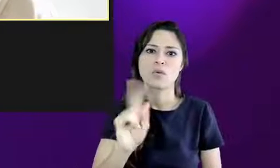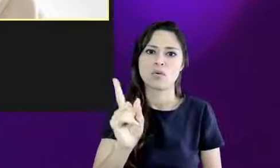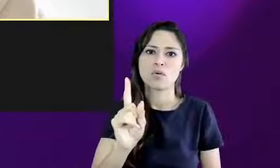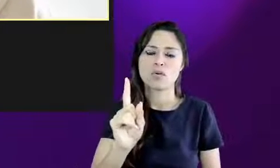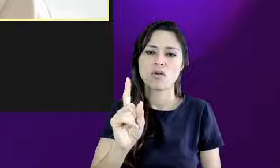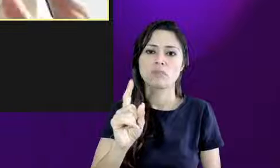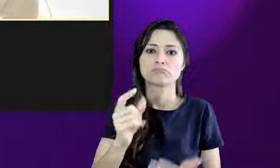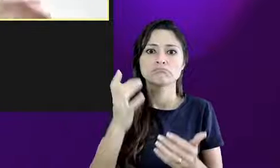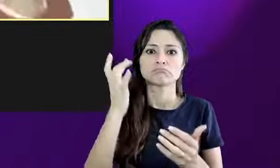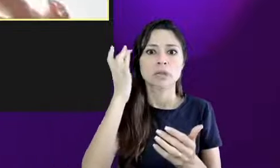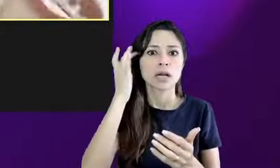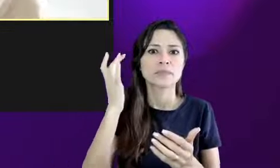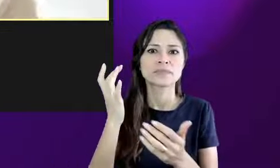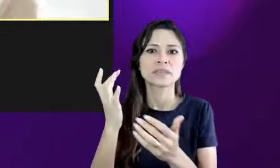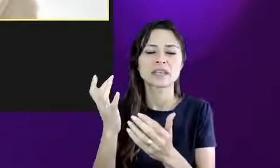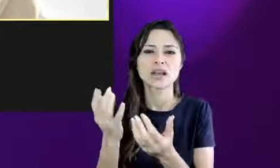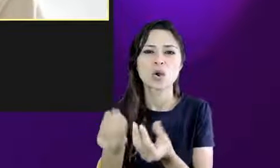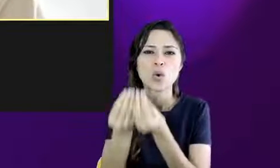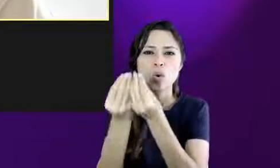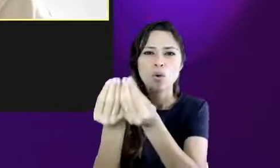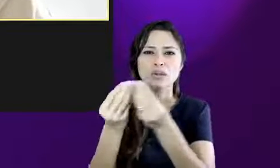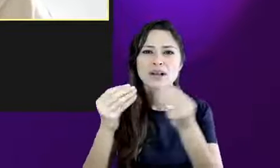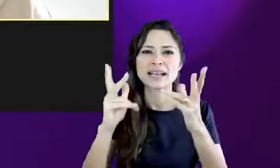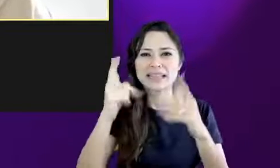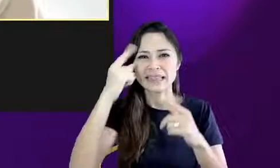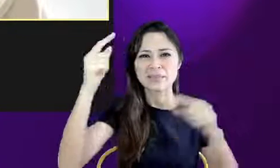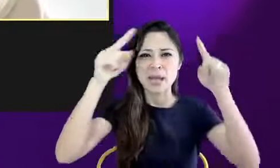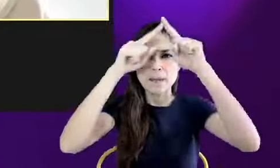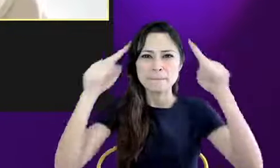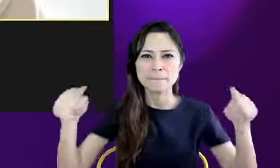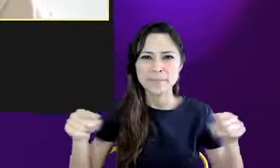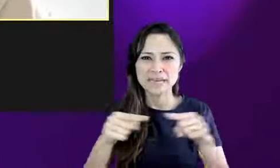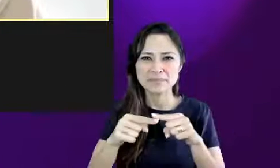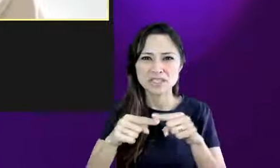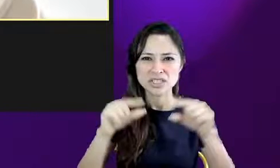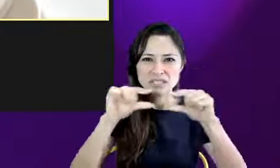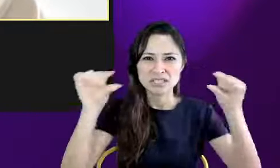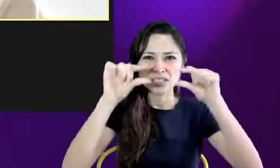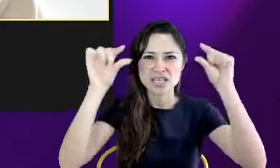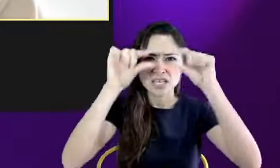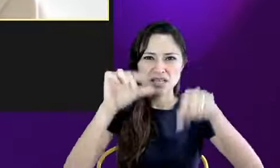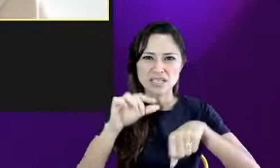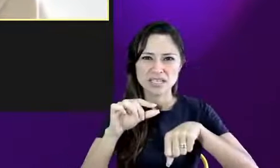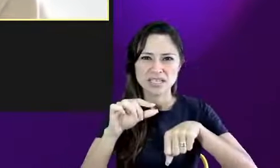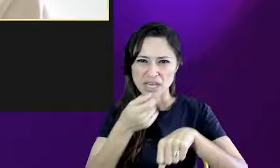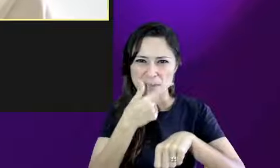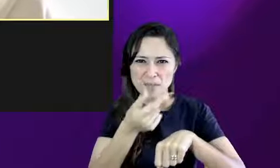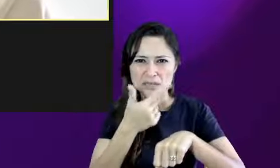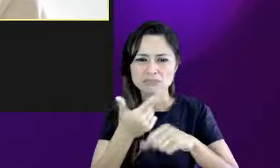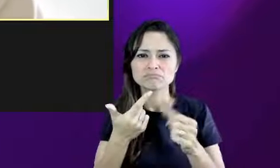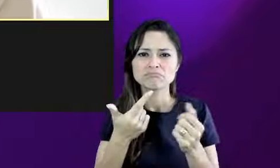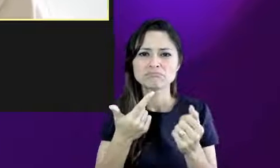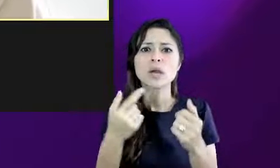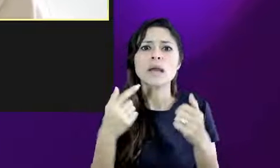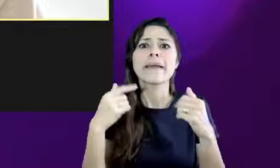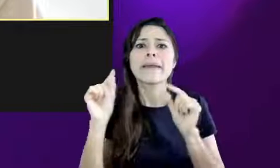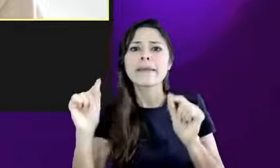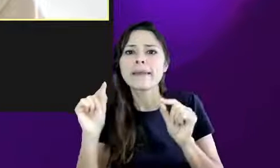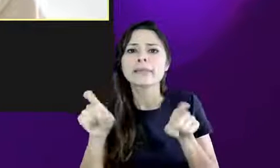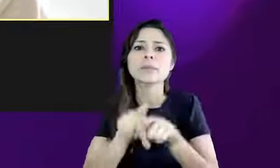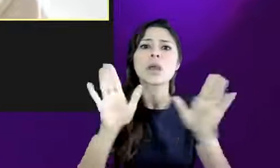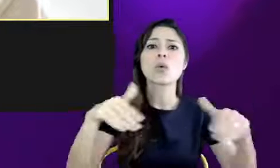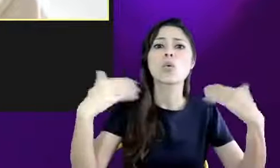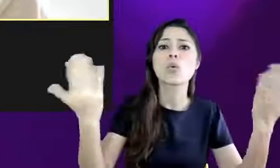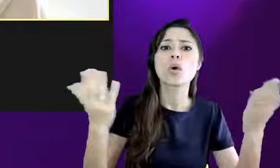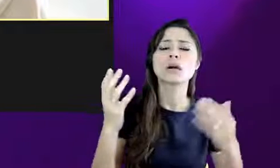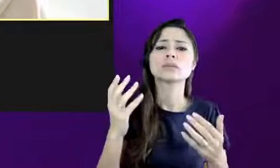ali na mesma pirâmide, junto com os biológicos, junto com os imunossupressores. Quem e quando você usa o